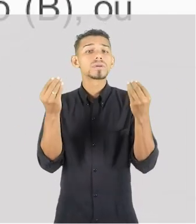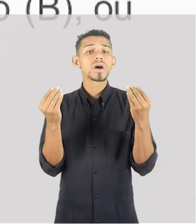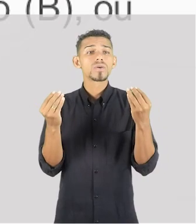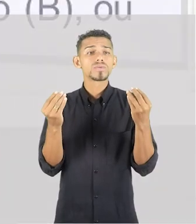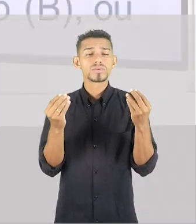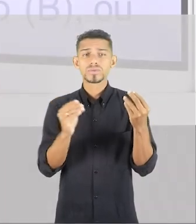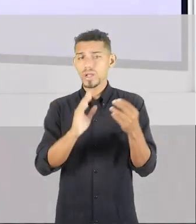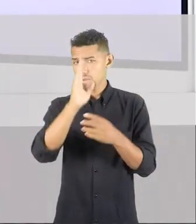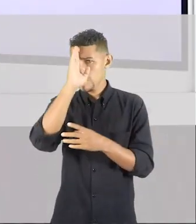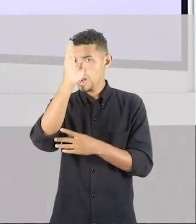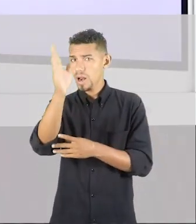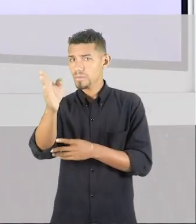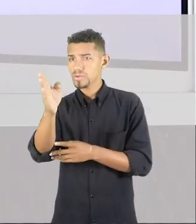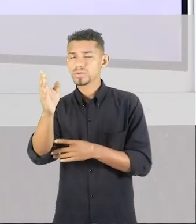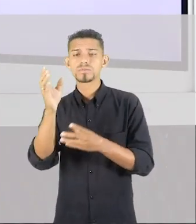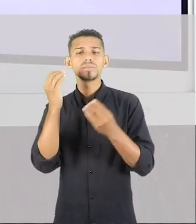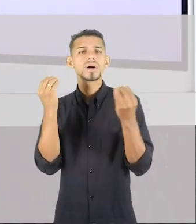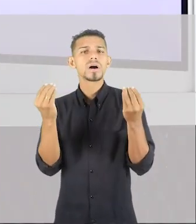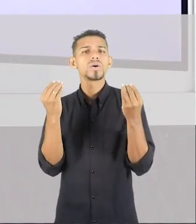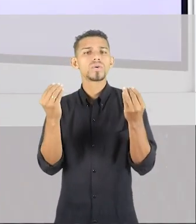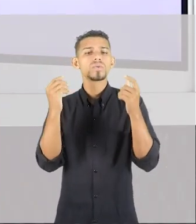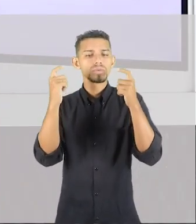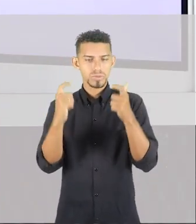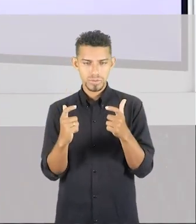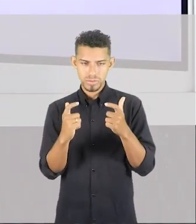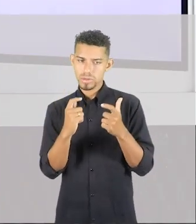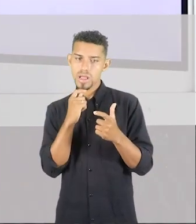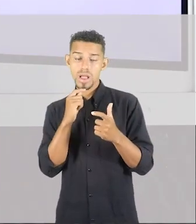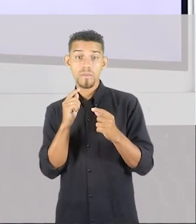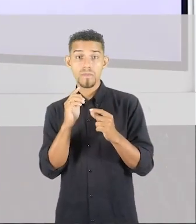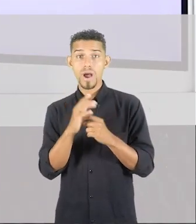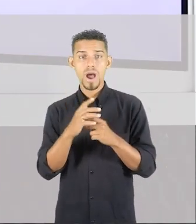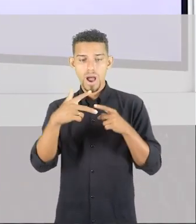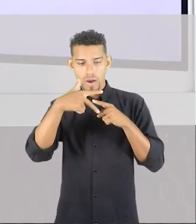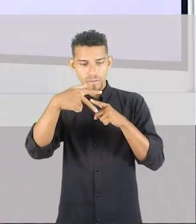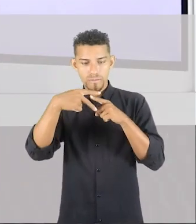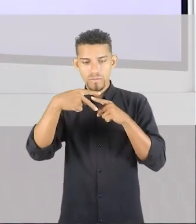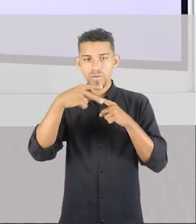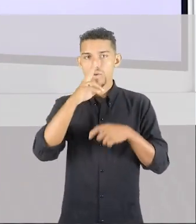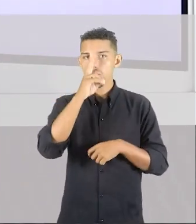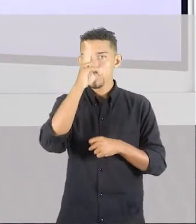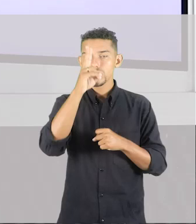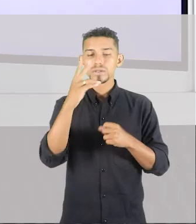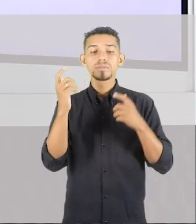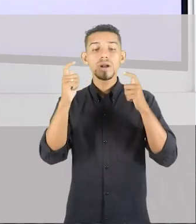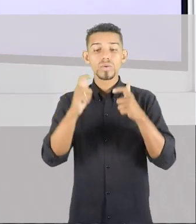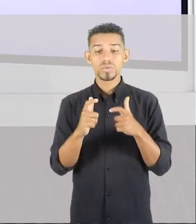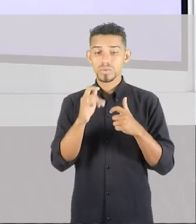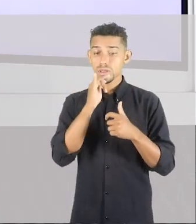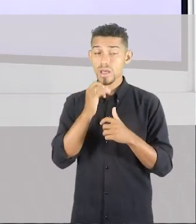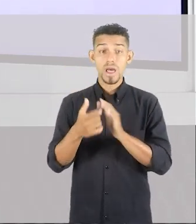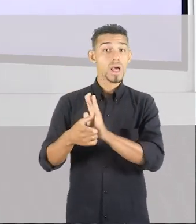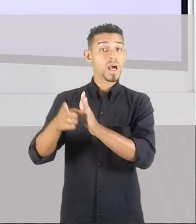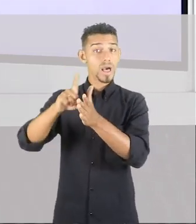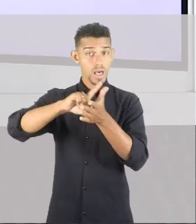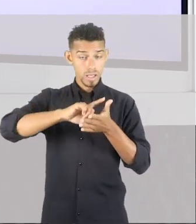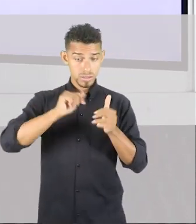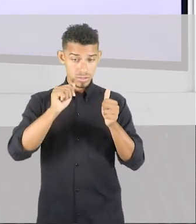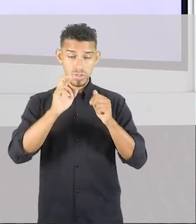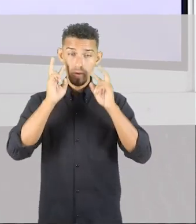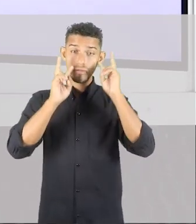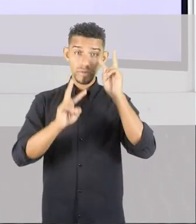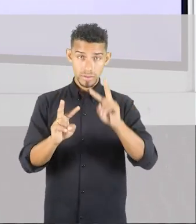aponta, que é uma pergunta também. Tá? Eles perguntam muito para onde que a força vai apontar. Beleza. Antes da gente ver